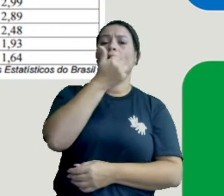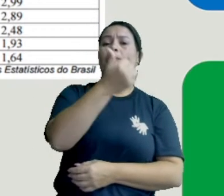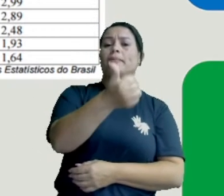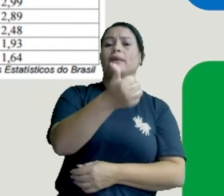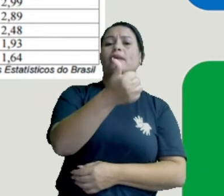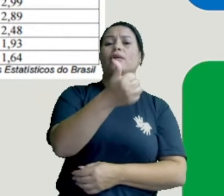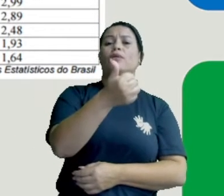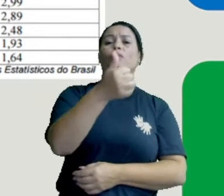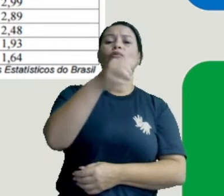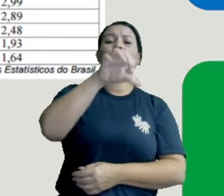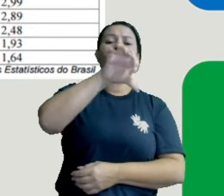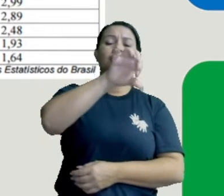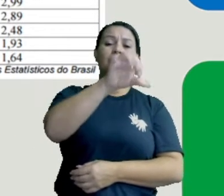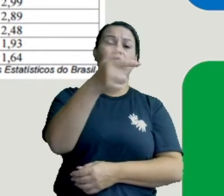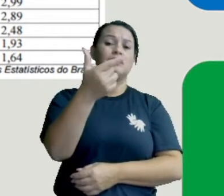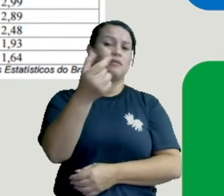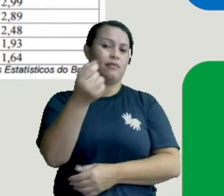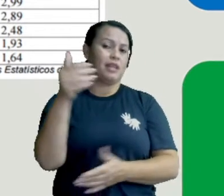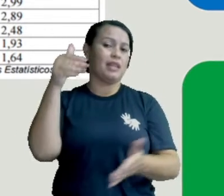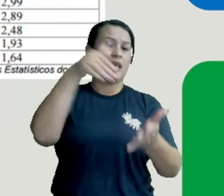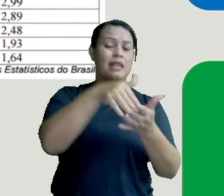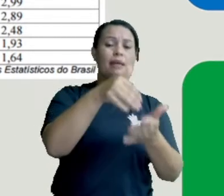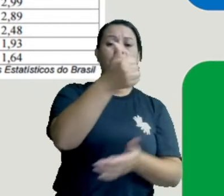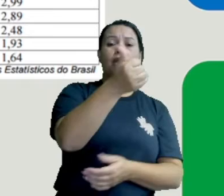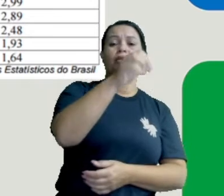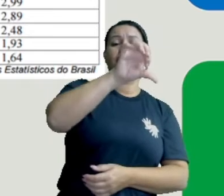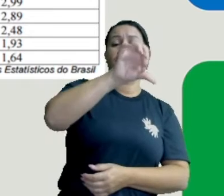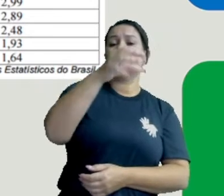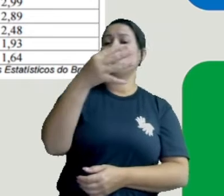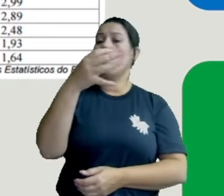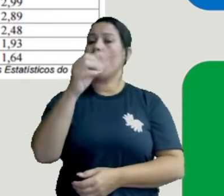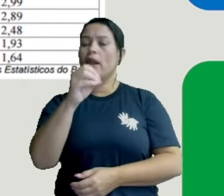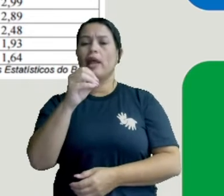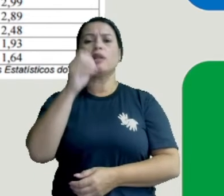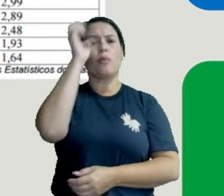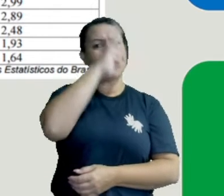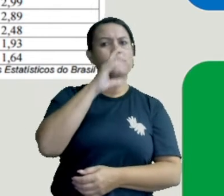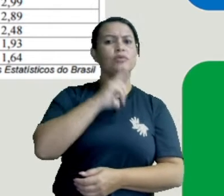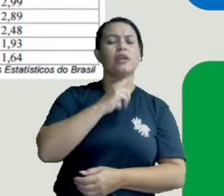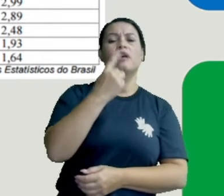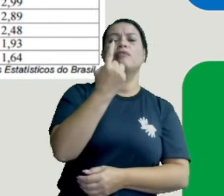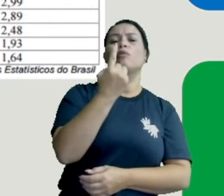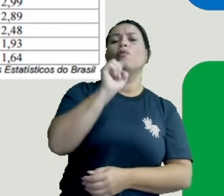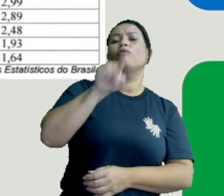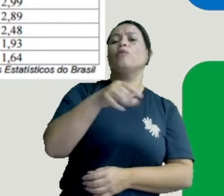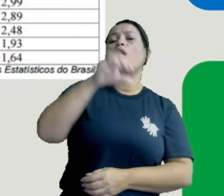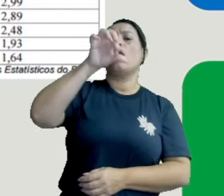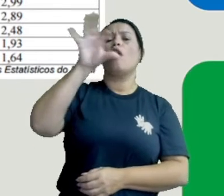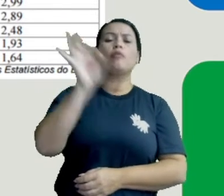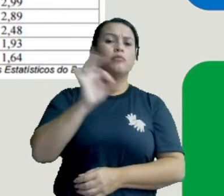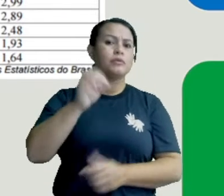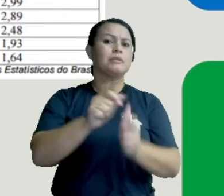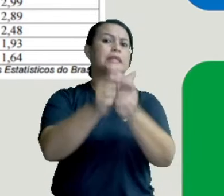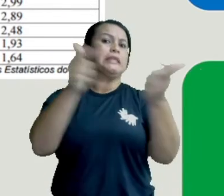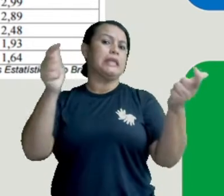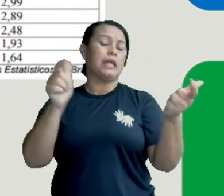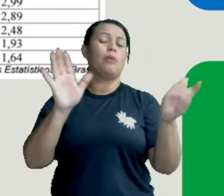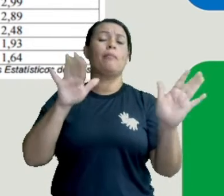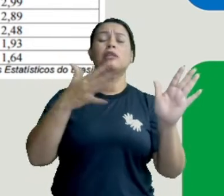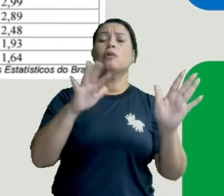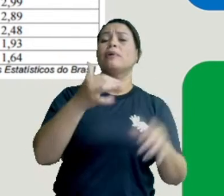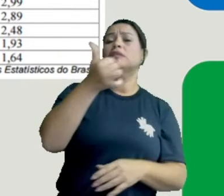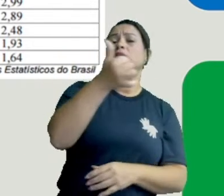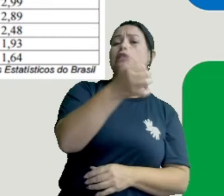período, né? Desde 1920 até 1940, nesse período o Brasil teve um crescimento de 1,9%. No período de 91